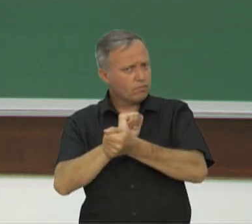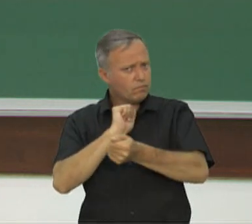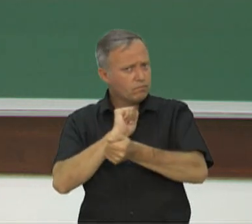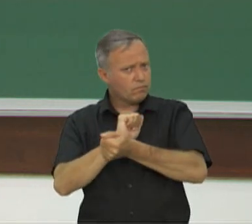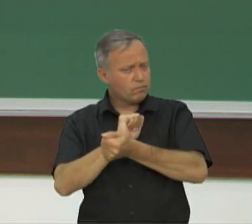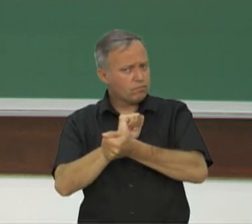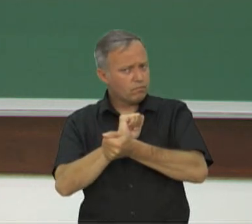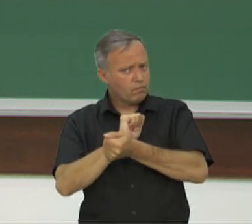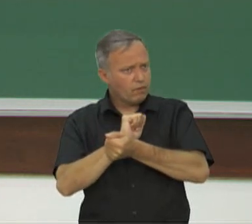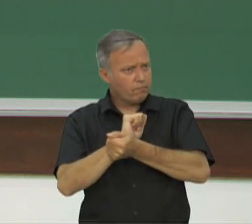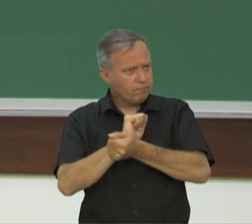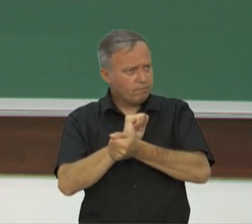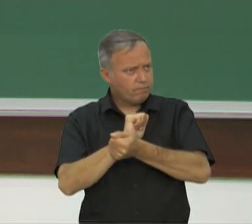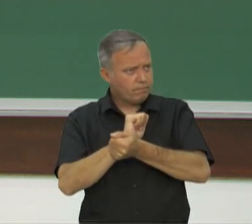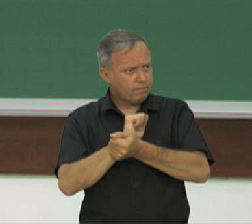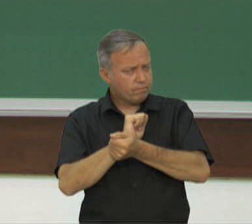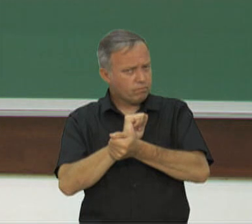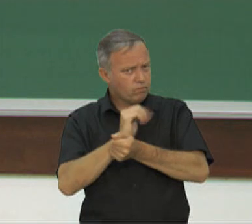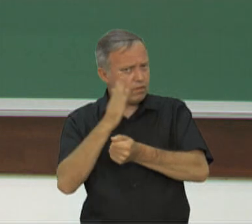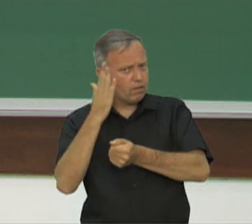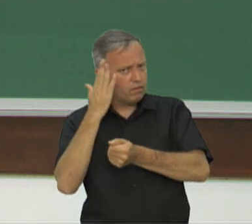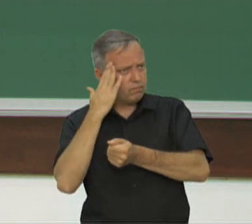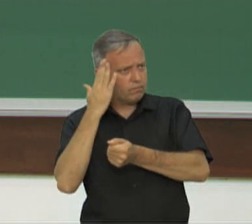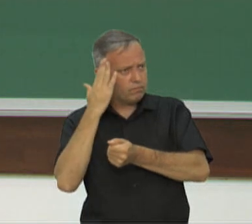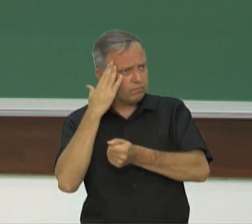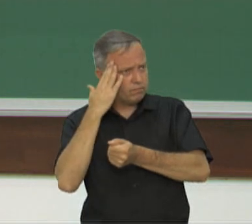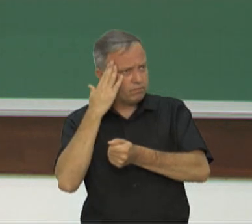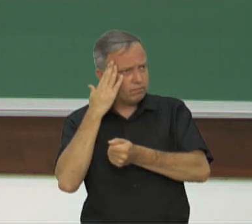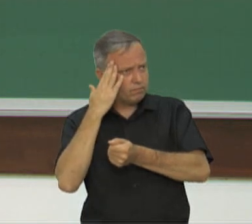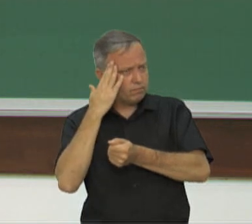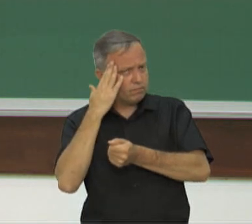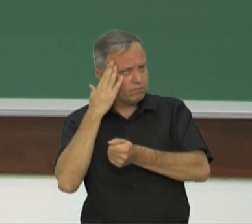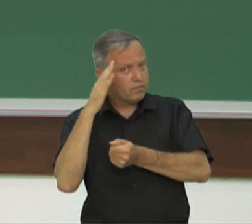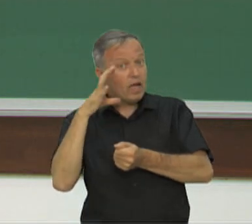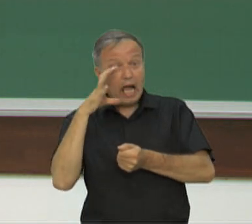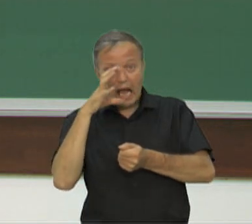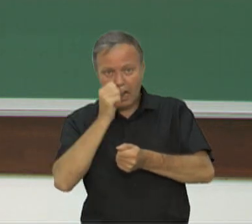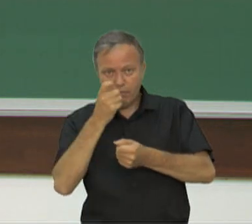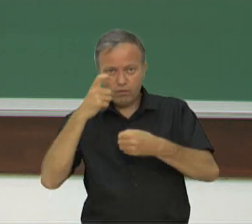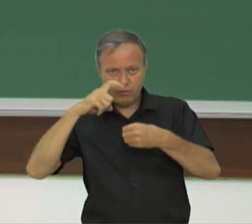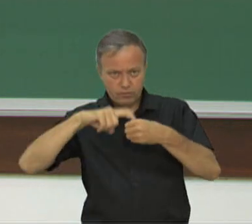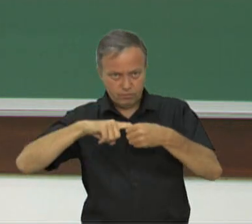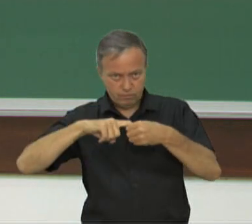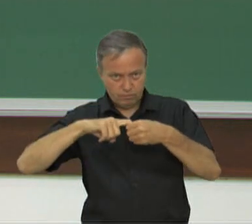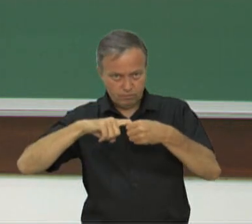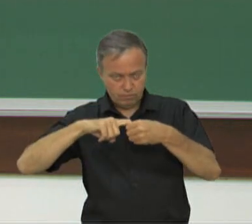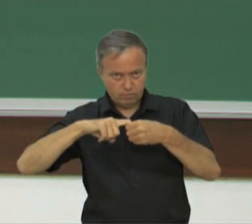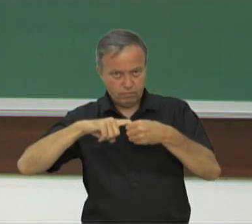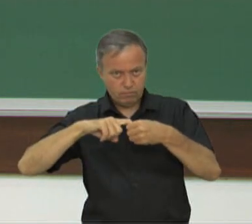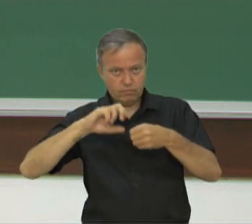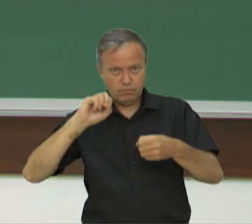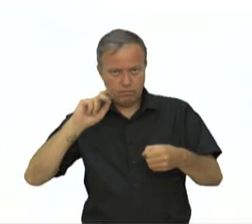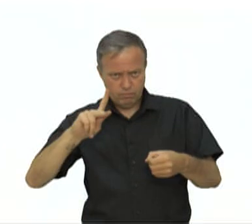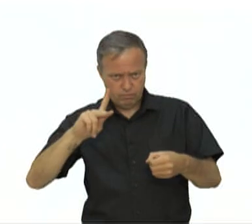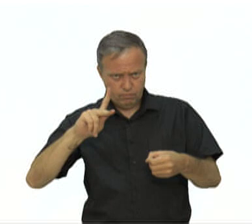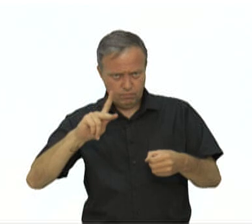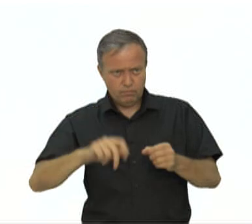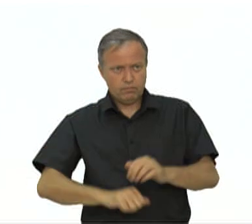você relembrar o que a gente viu agora, pensar um pouquinho e daqui a pouquinho a gente vê qual é a correta.